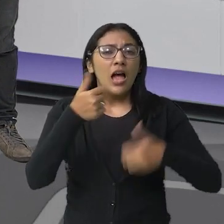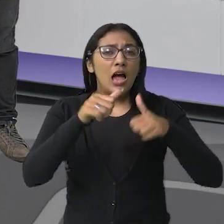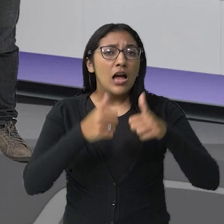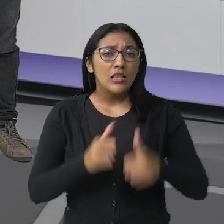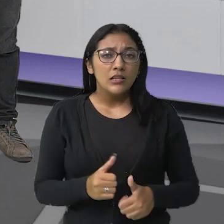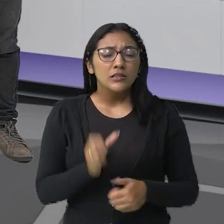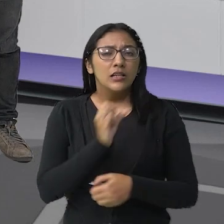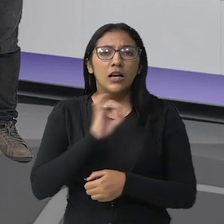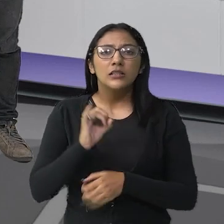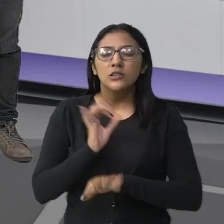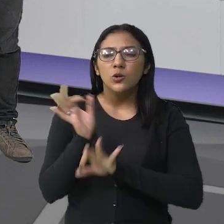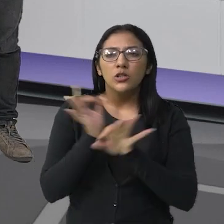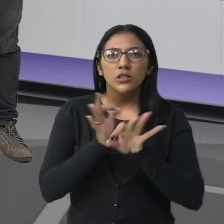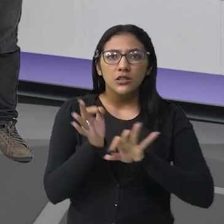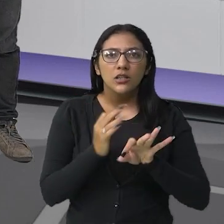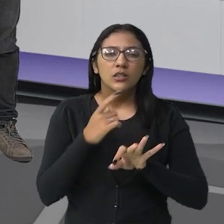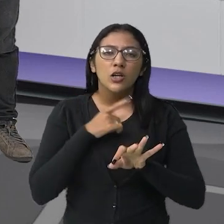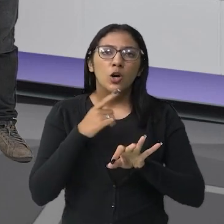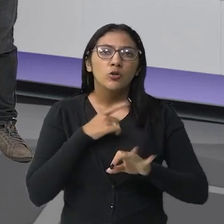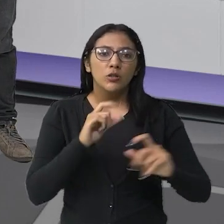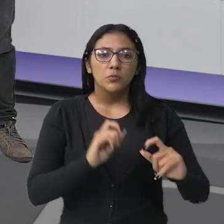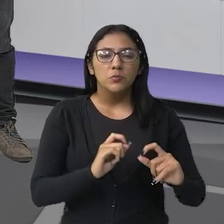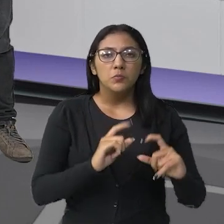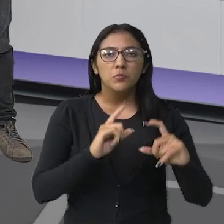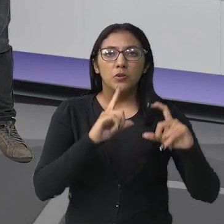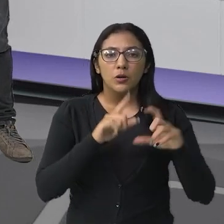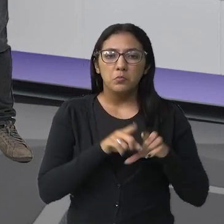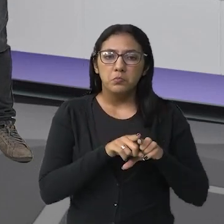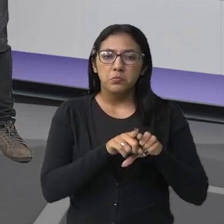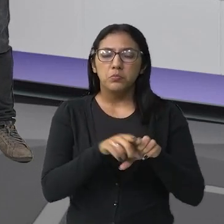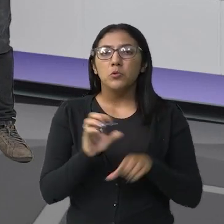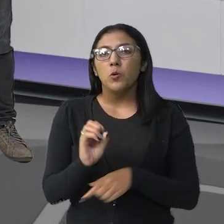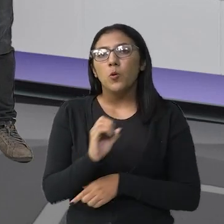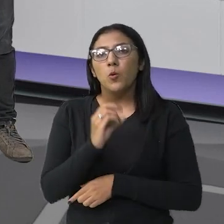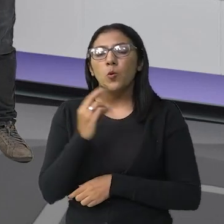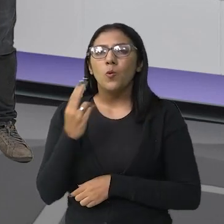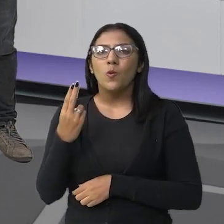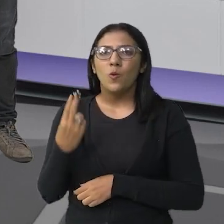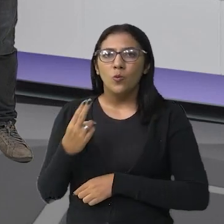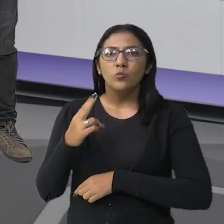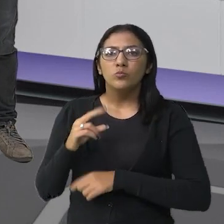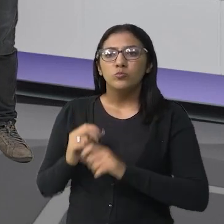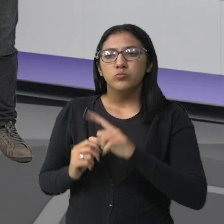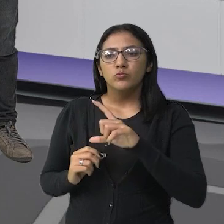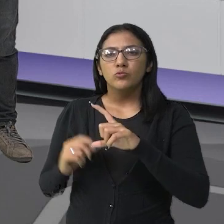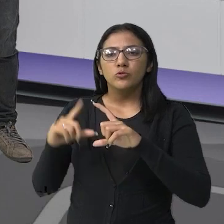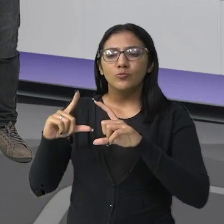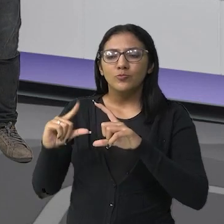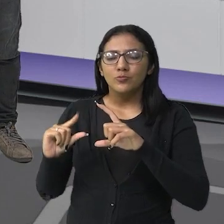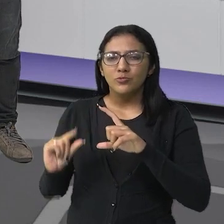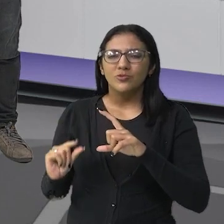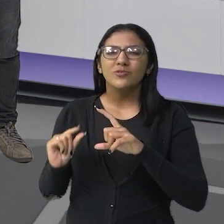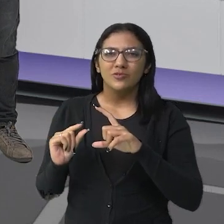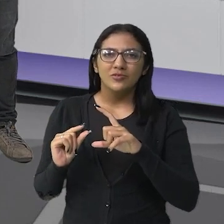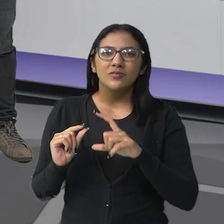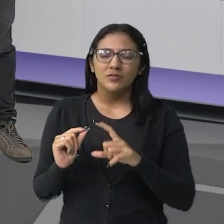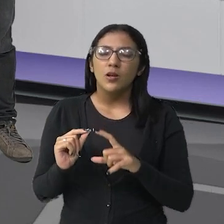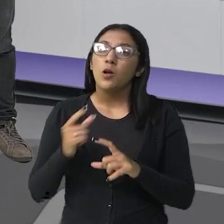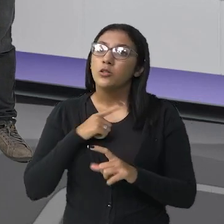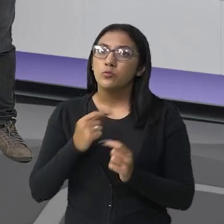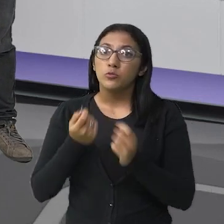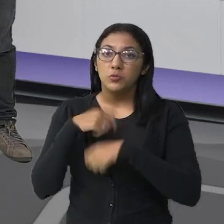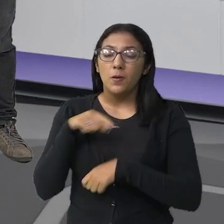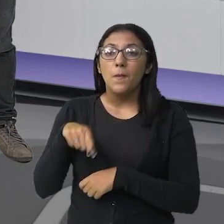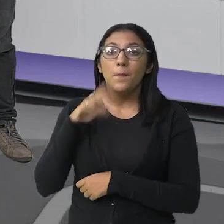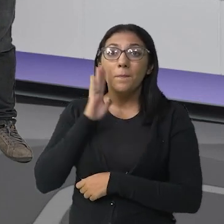as grandezas são diretamente ou inversamente proporcionais. Isso aqui é essencial, né, para a gente solucionar o nosso